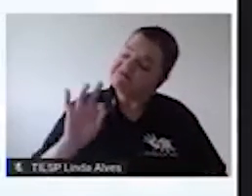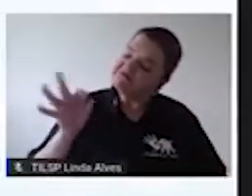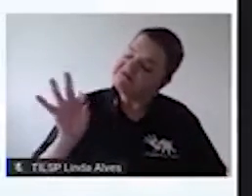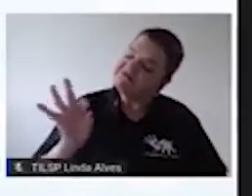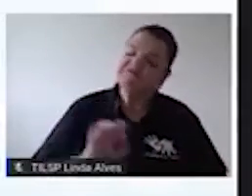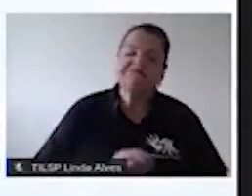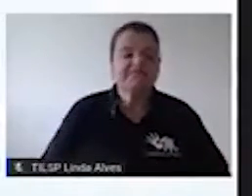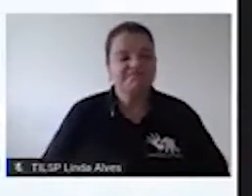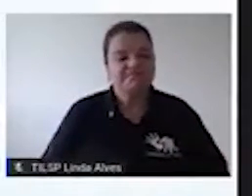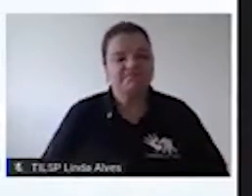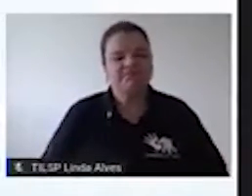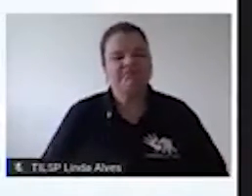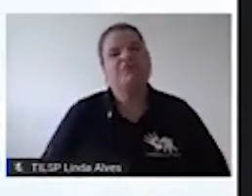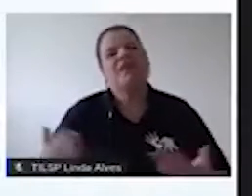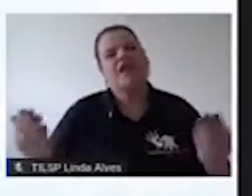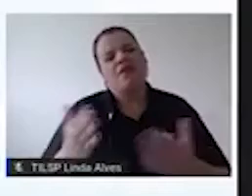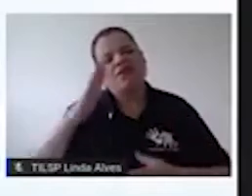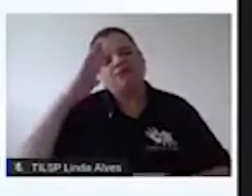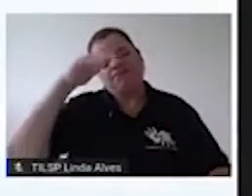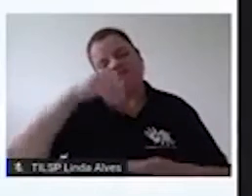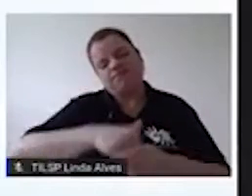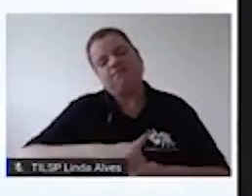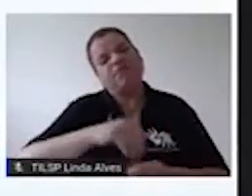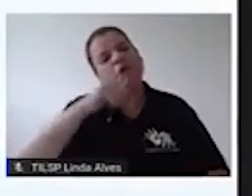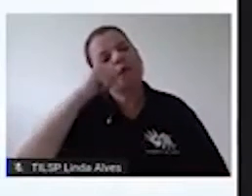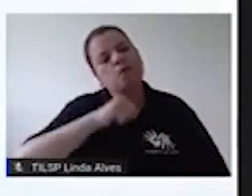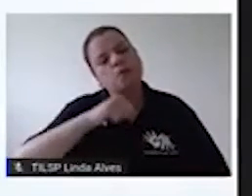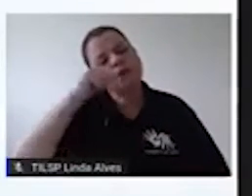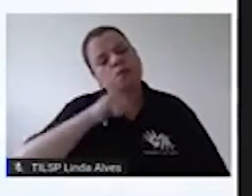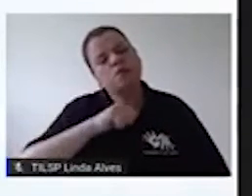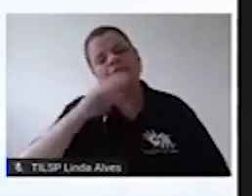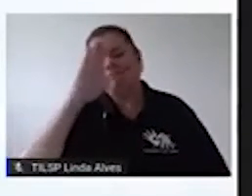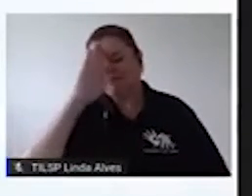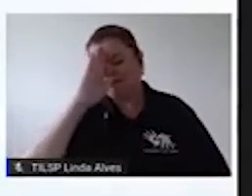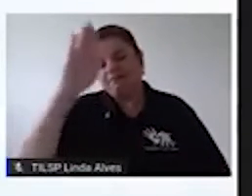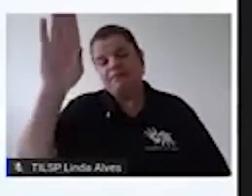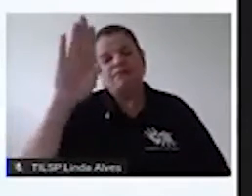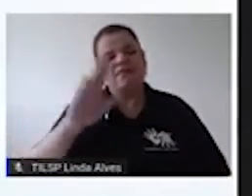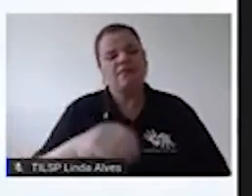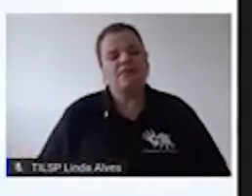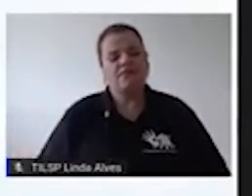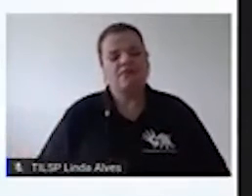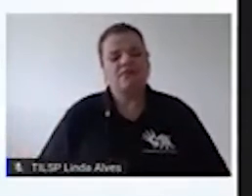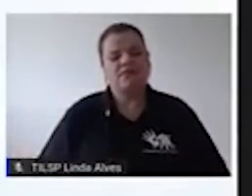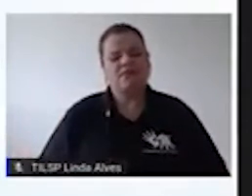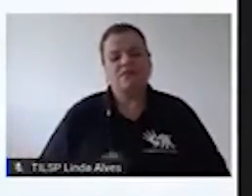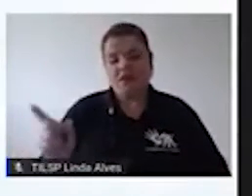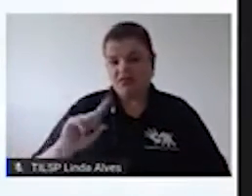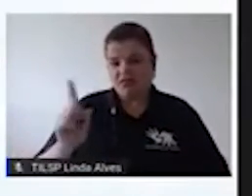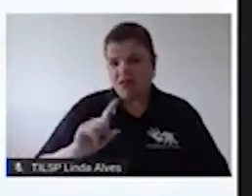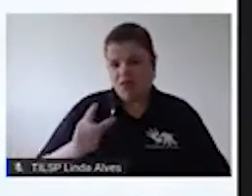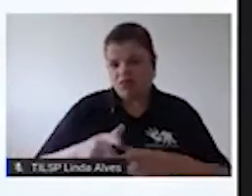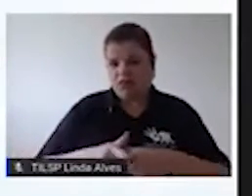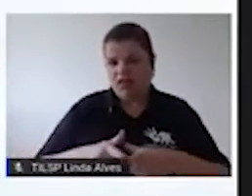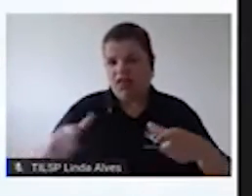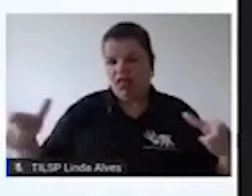que eleger mulheres nesse sentido é fundamental. Nós somos a maioria das eleitoras do país,